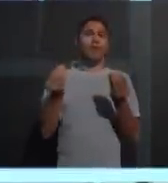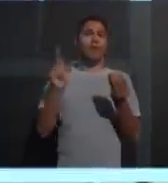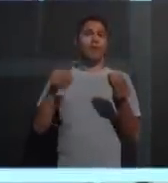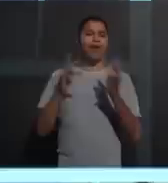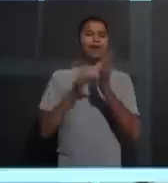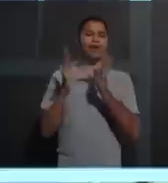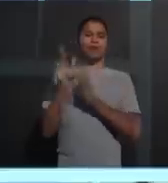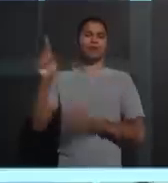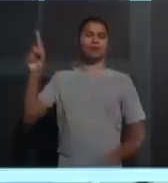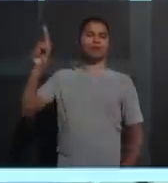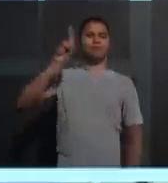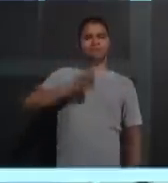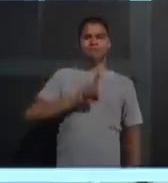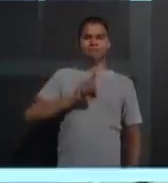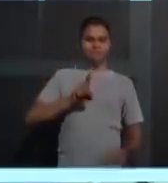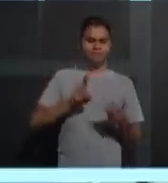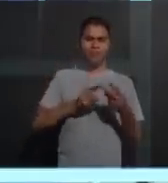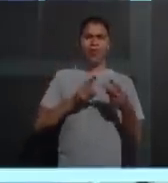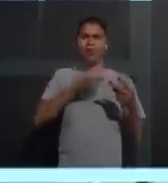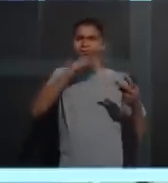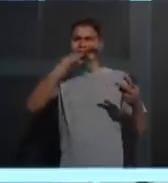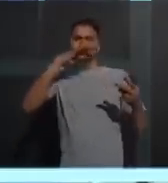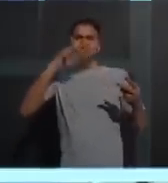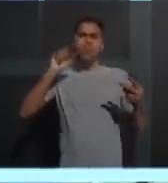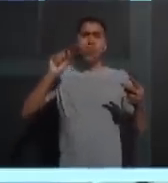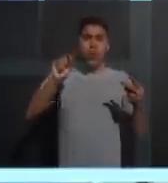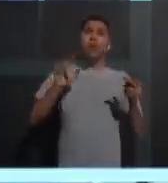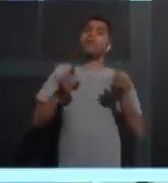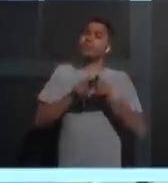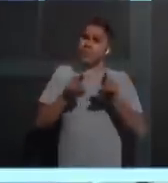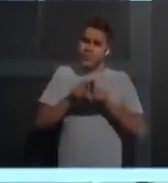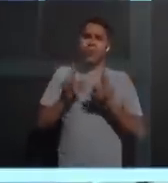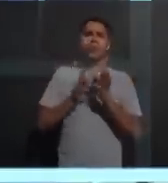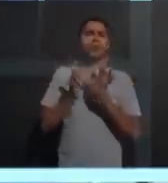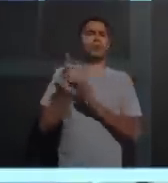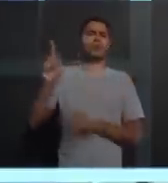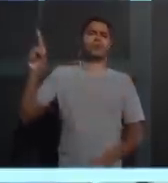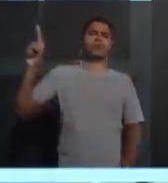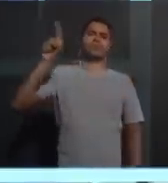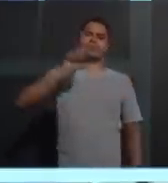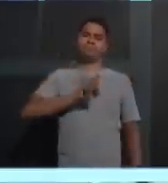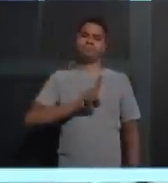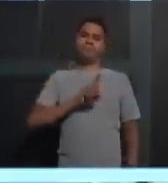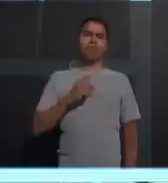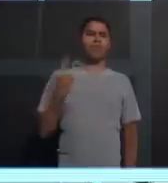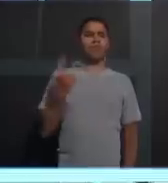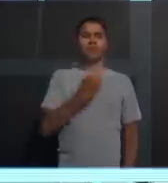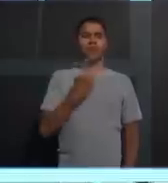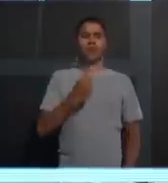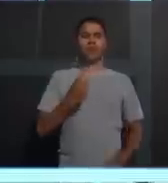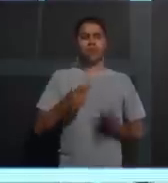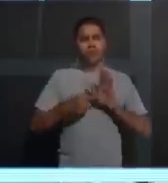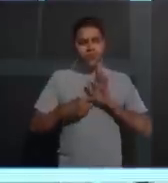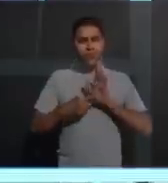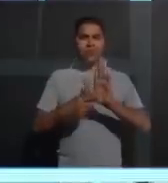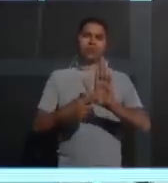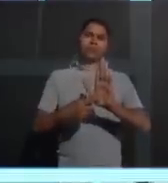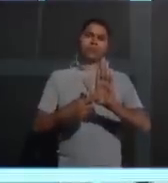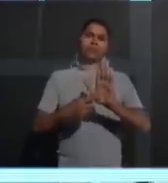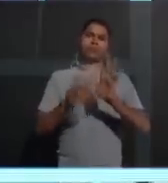jesus e o perfume quem é é jesus nossas vidas também nós somos um bom perfume de